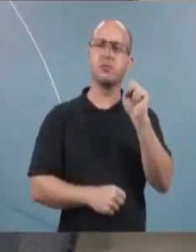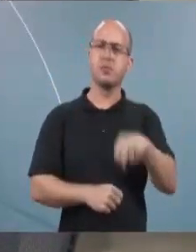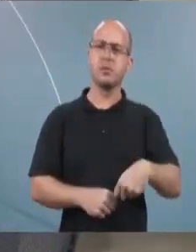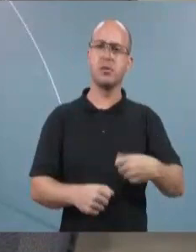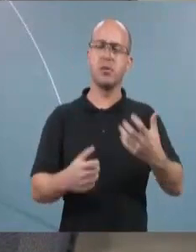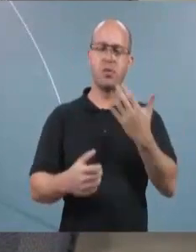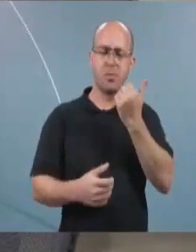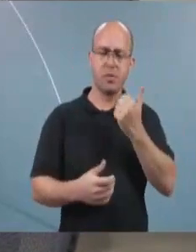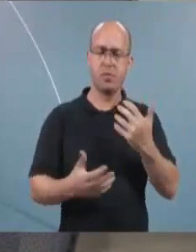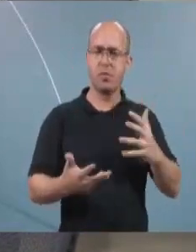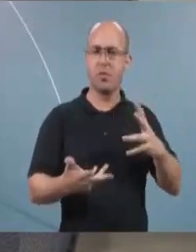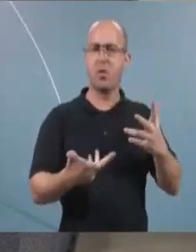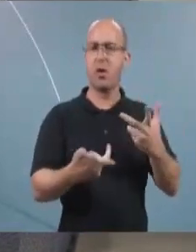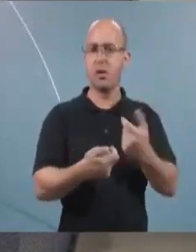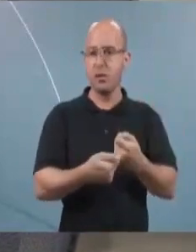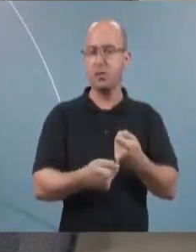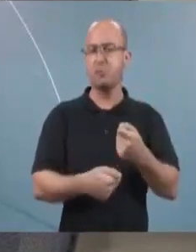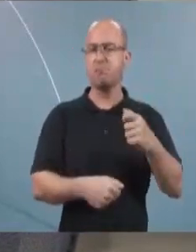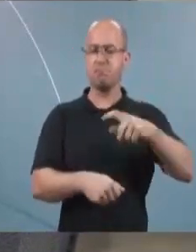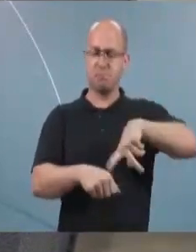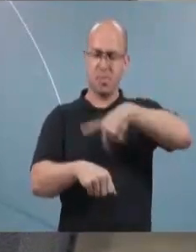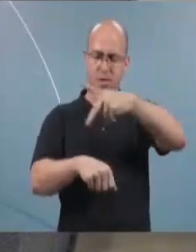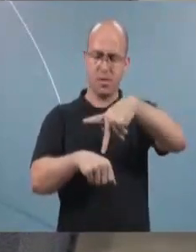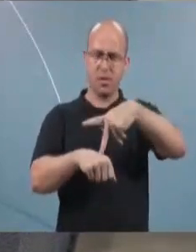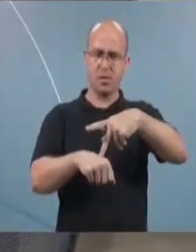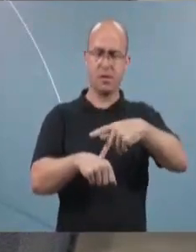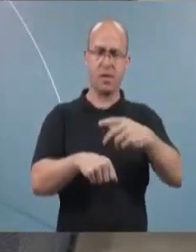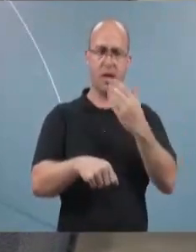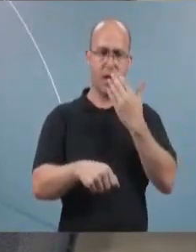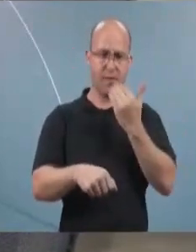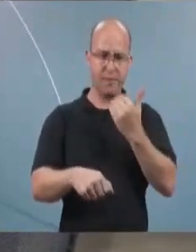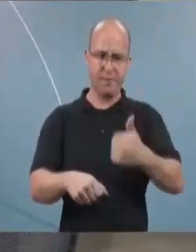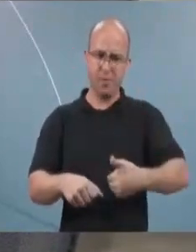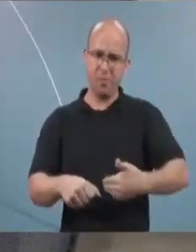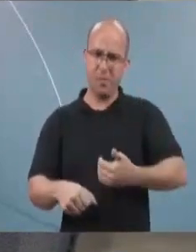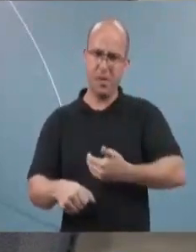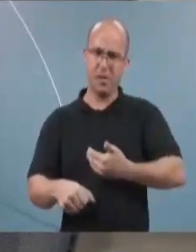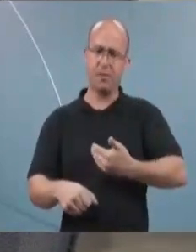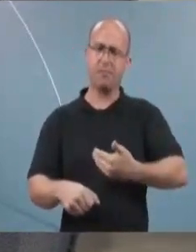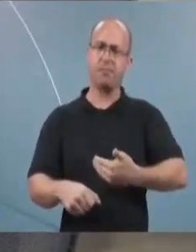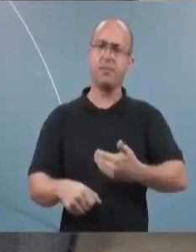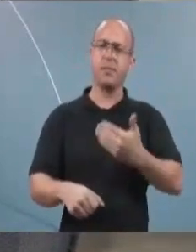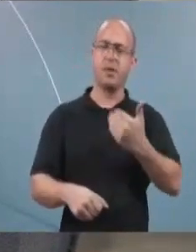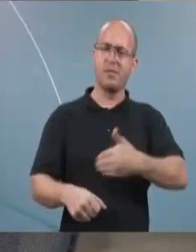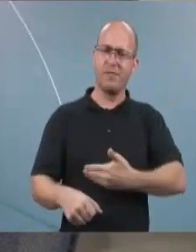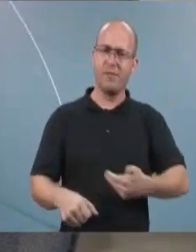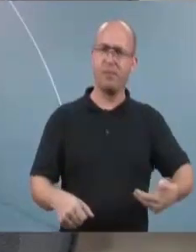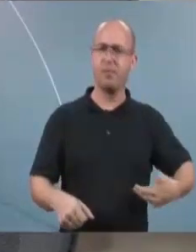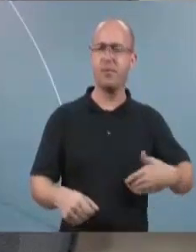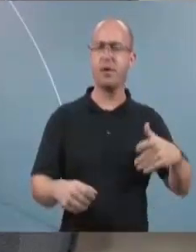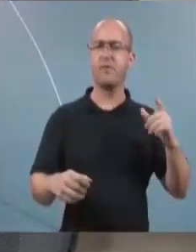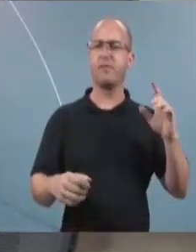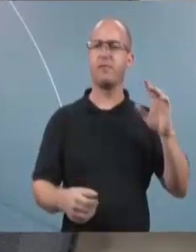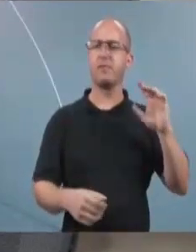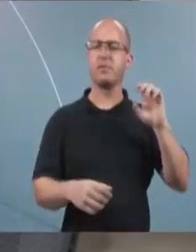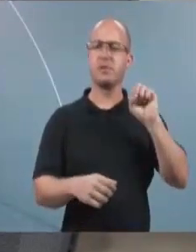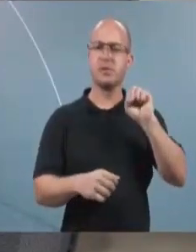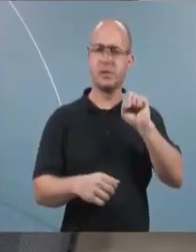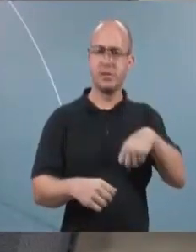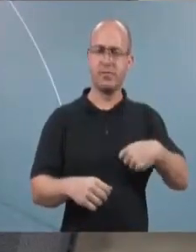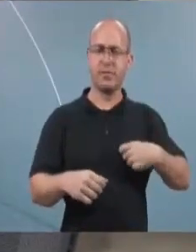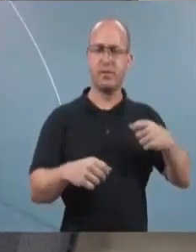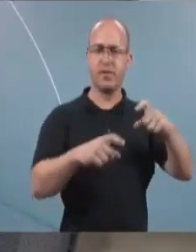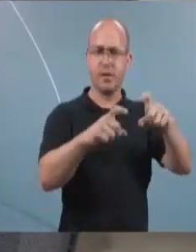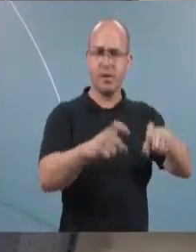com qualidade que esse país que a fome só vai acabar quando de fato acontecer reforma agrária